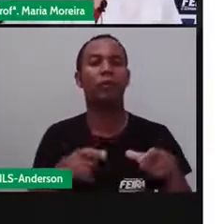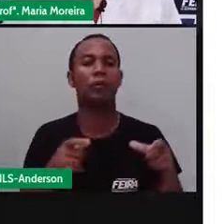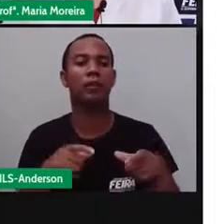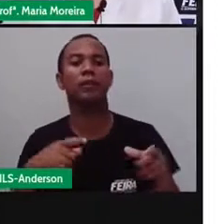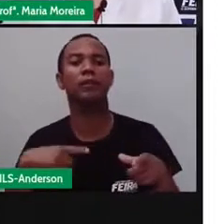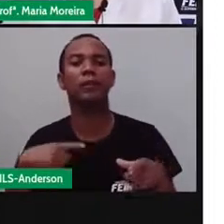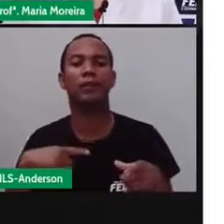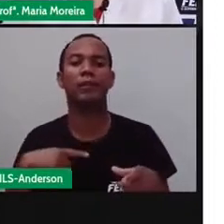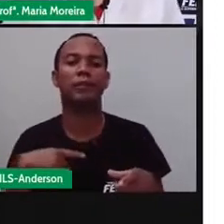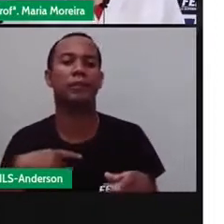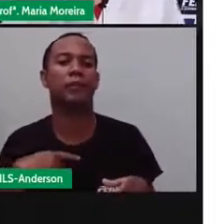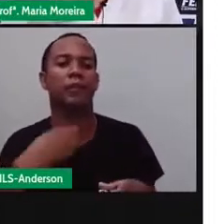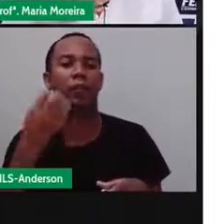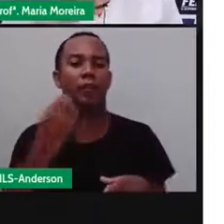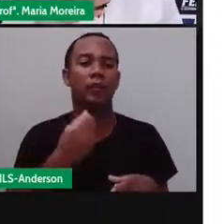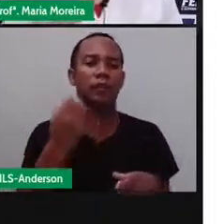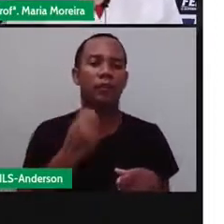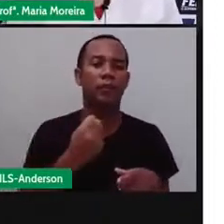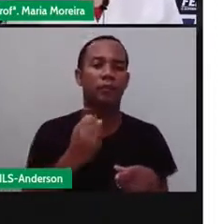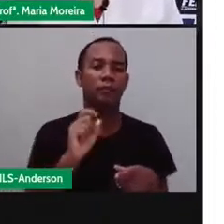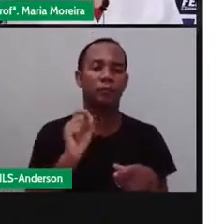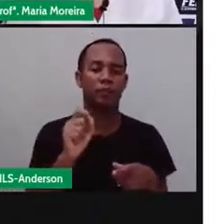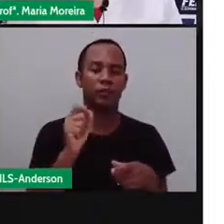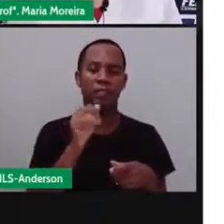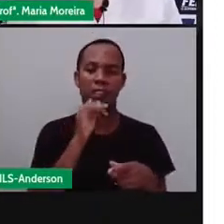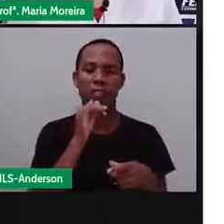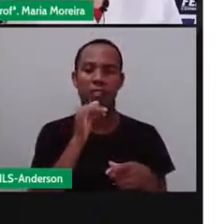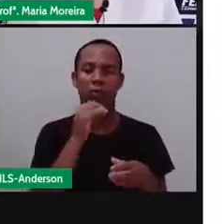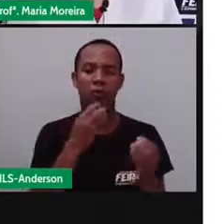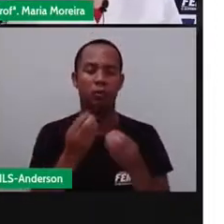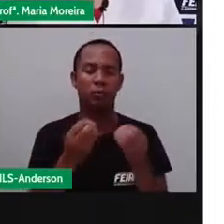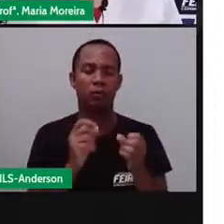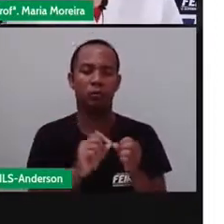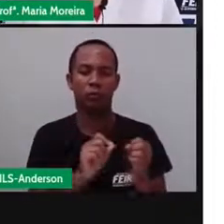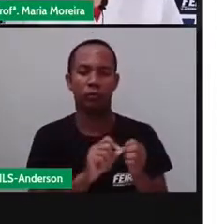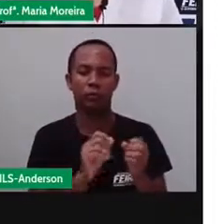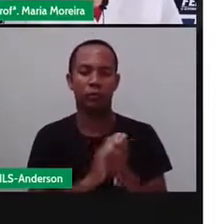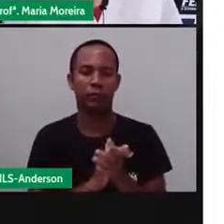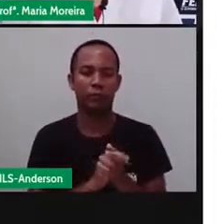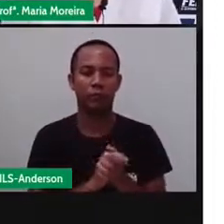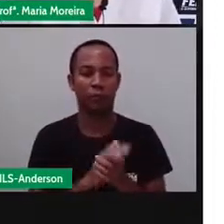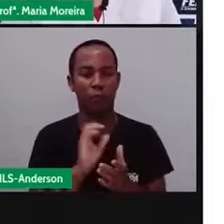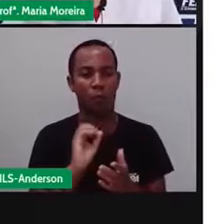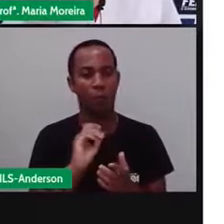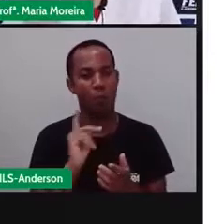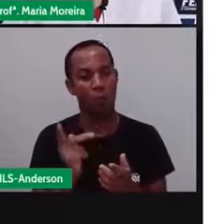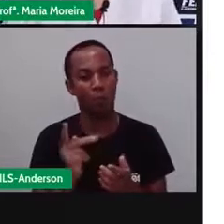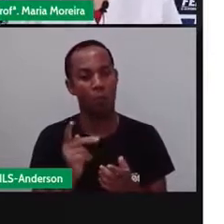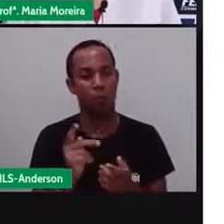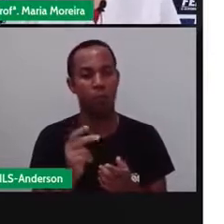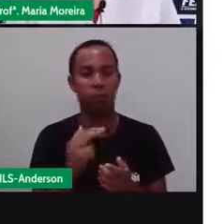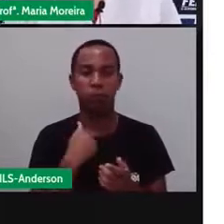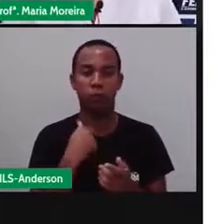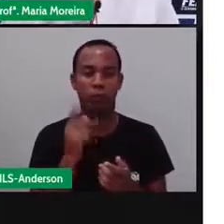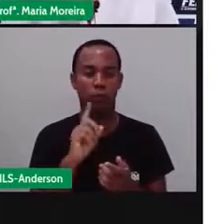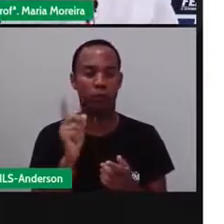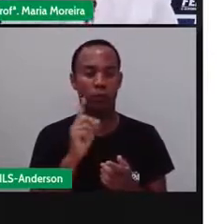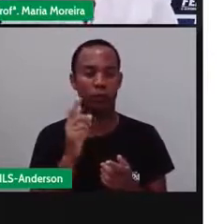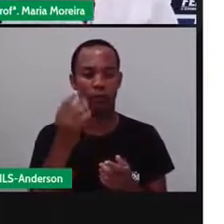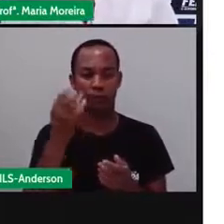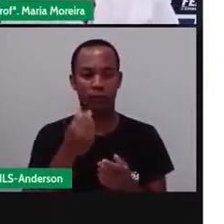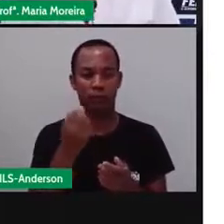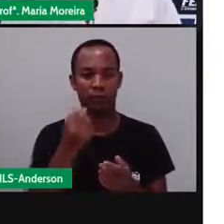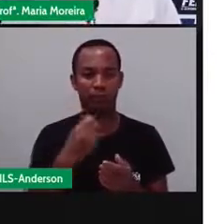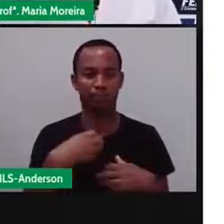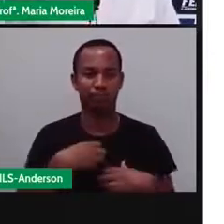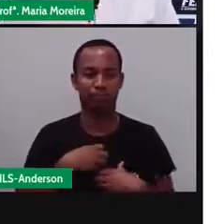1 xícara de leite. A Pro, ela é intolerante à lactose, certo? Ou seja, ela não pode consumir leite porque ela se sente